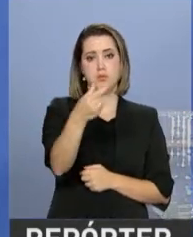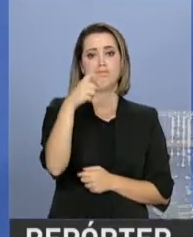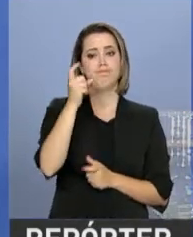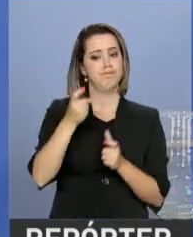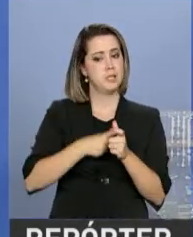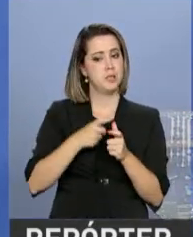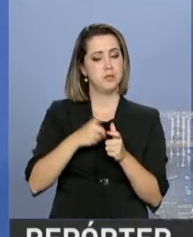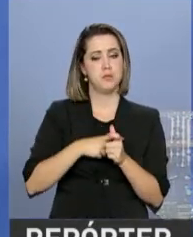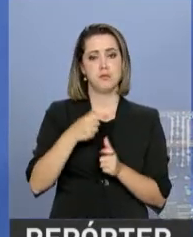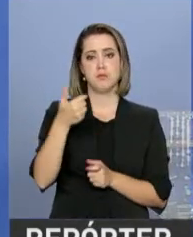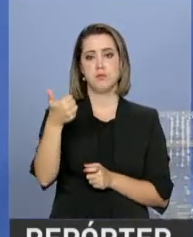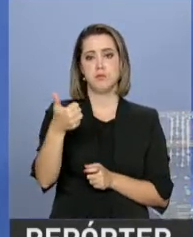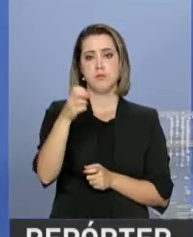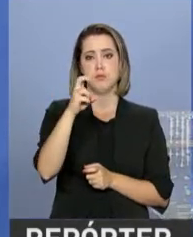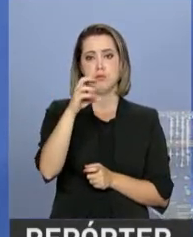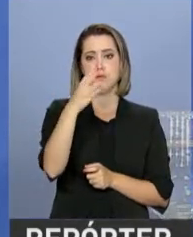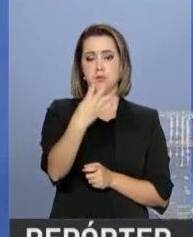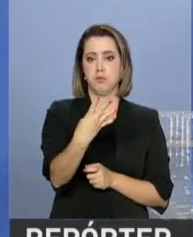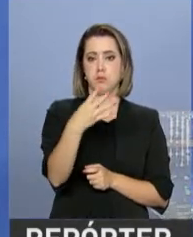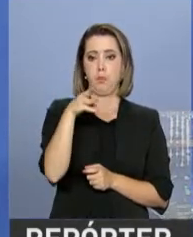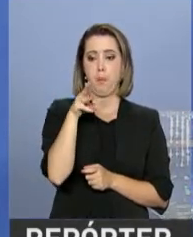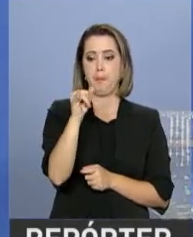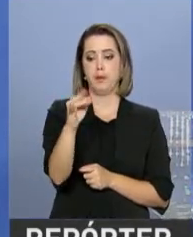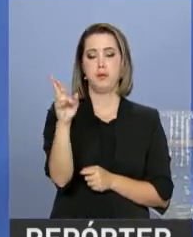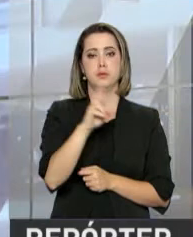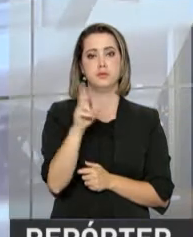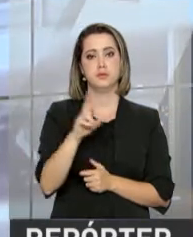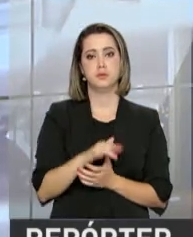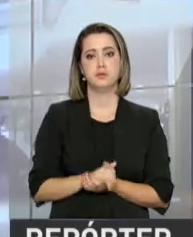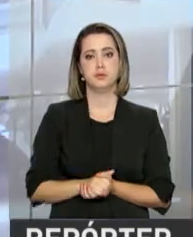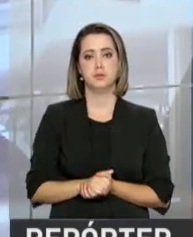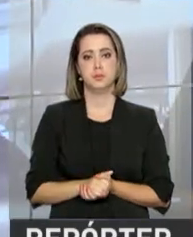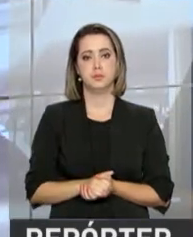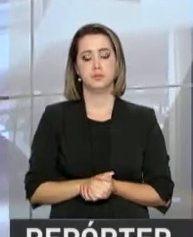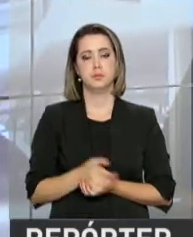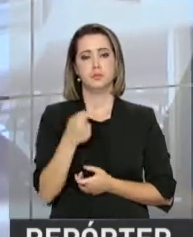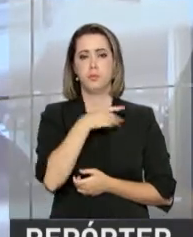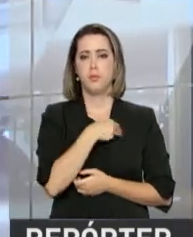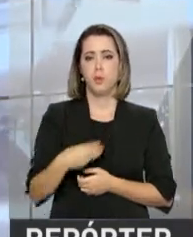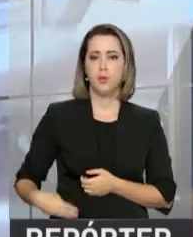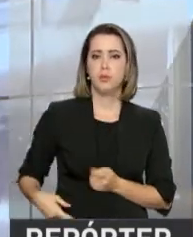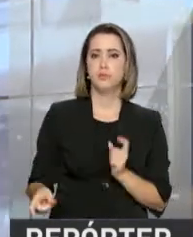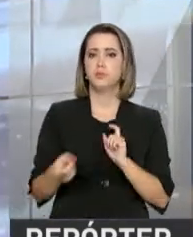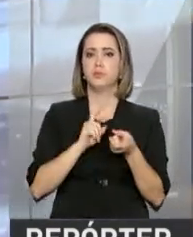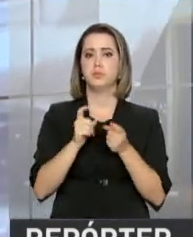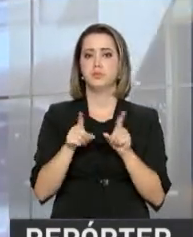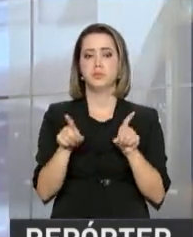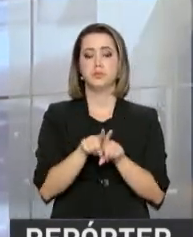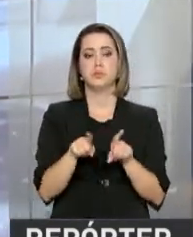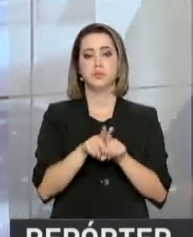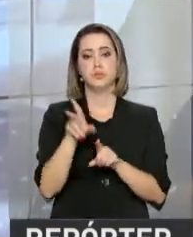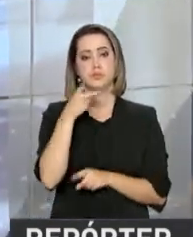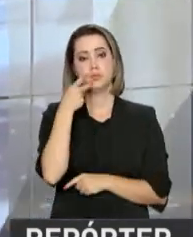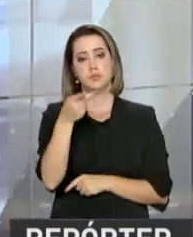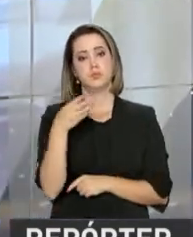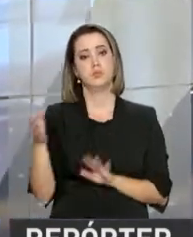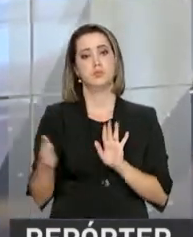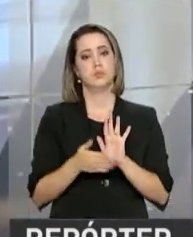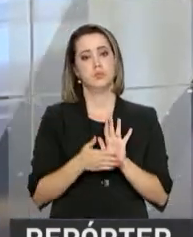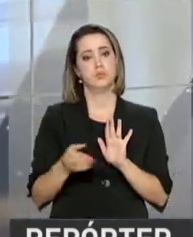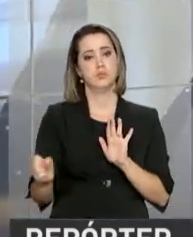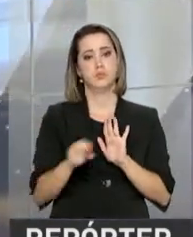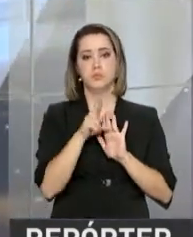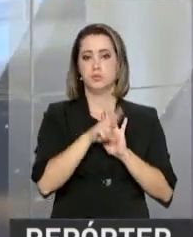déficit de 154 bilhões de reais e o ministro da fazenda e henrique meirelles também falou sobre a proposta